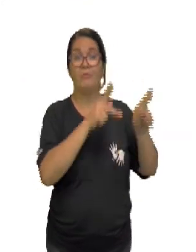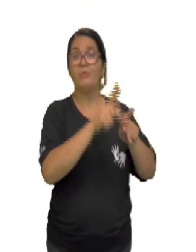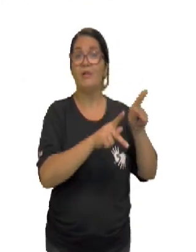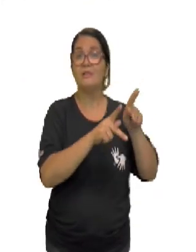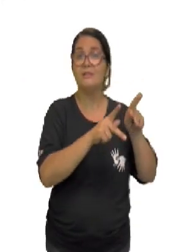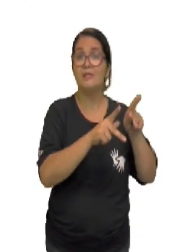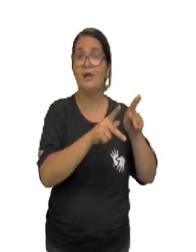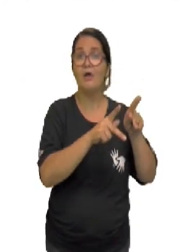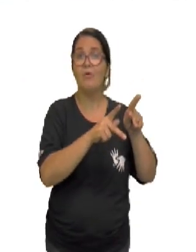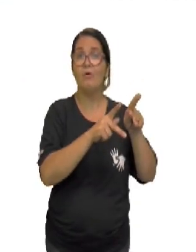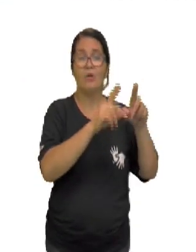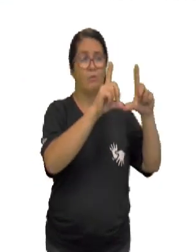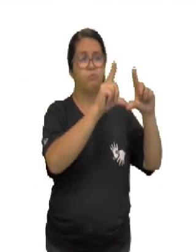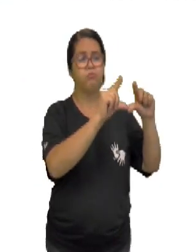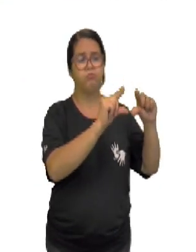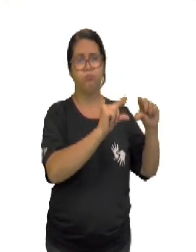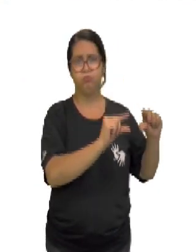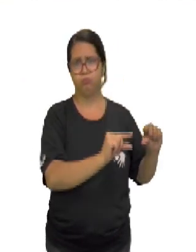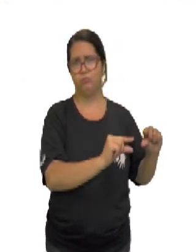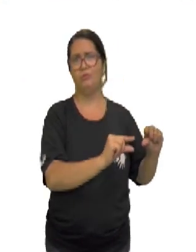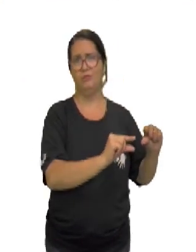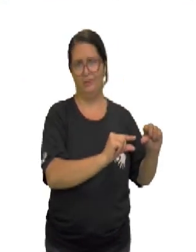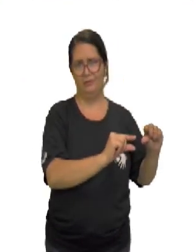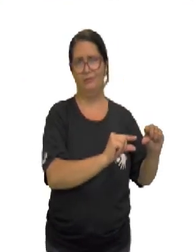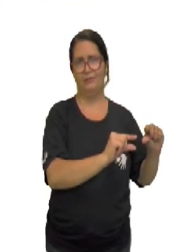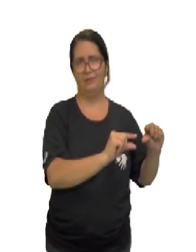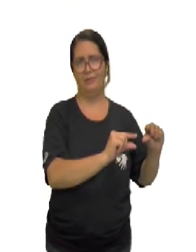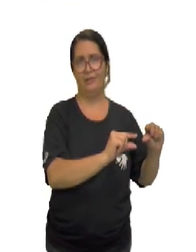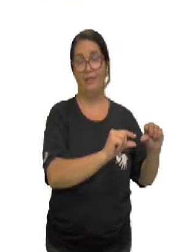população está vivendo mais.